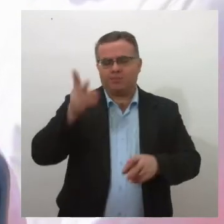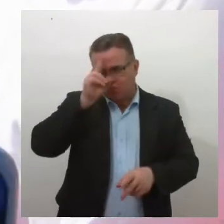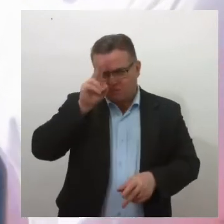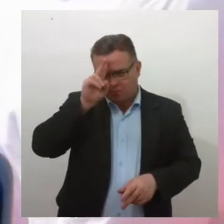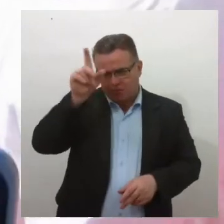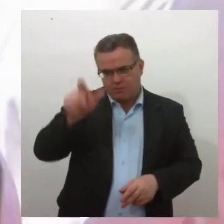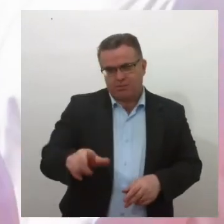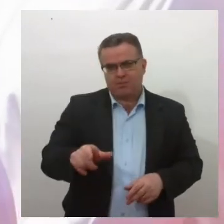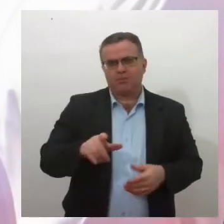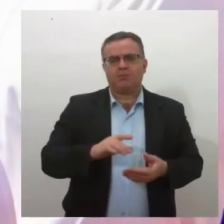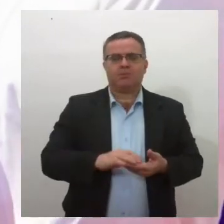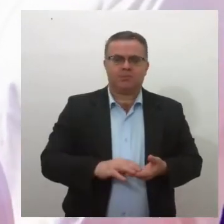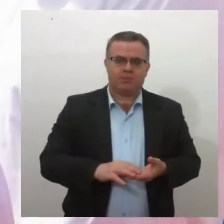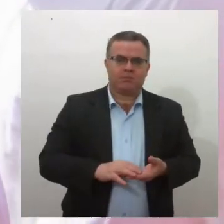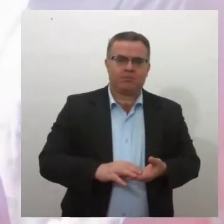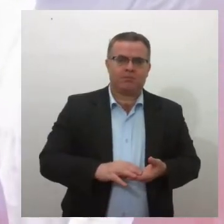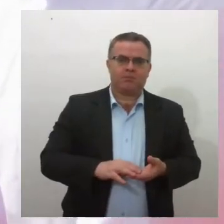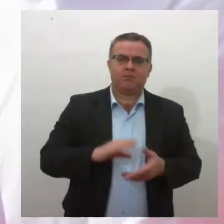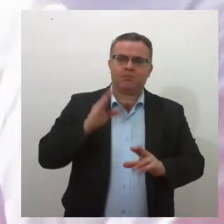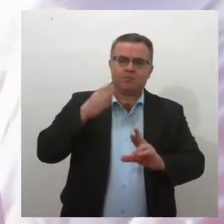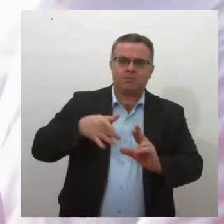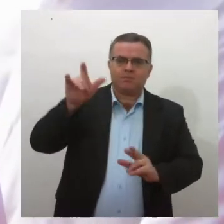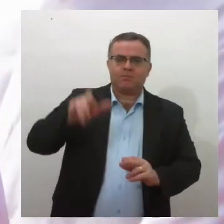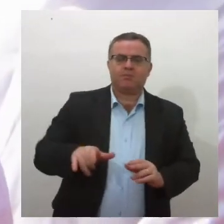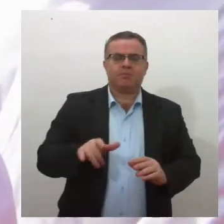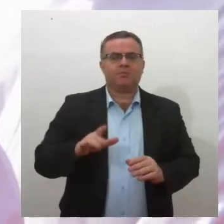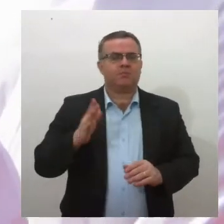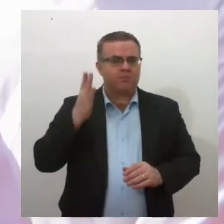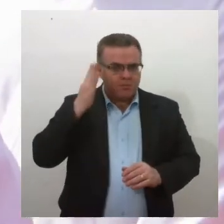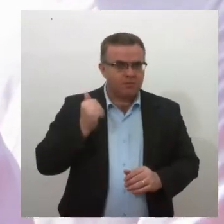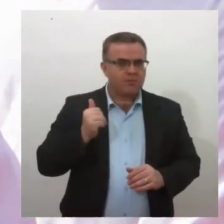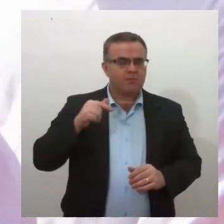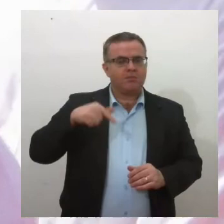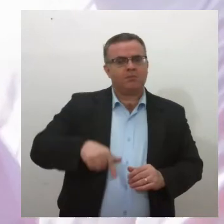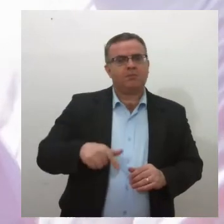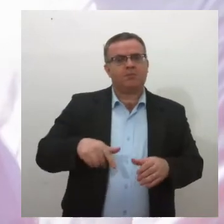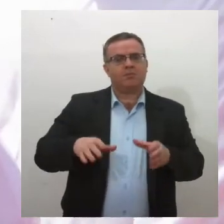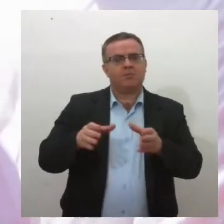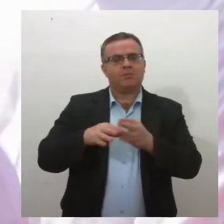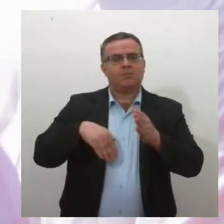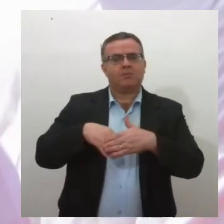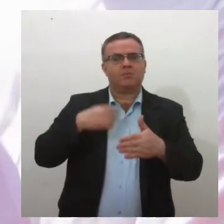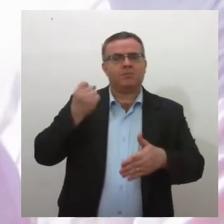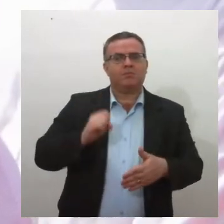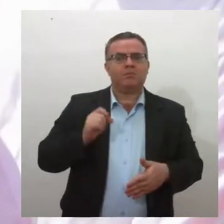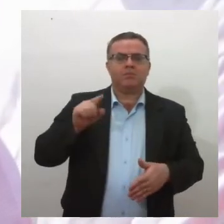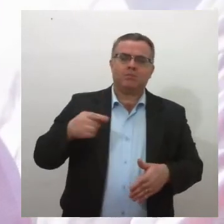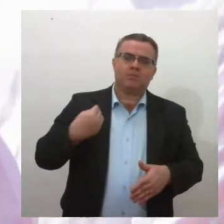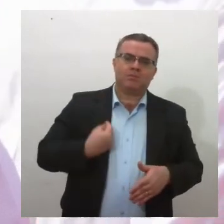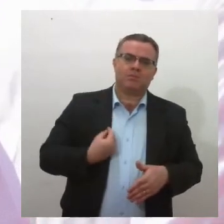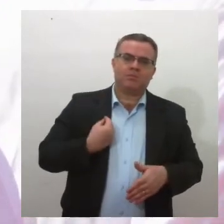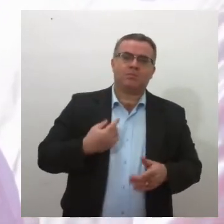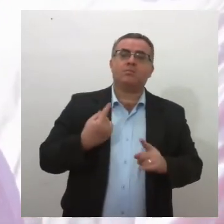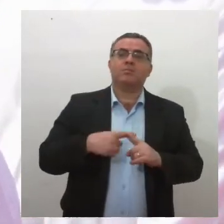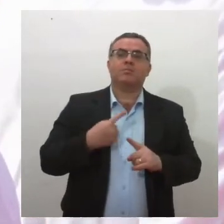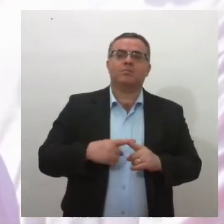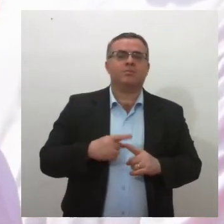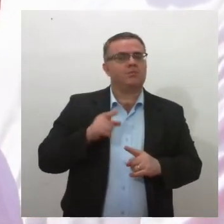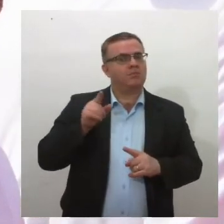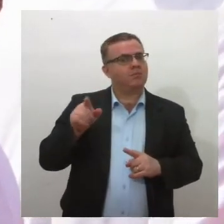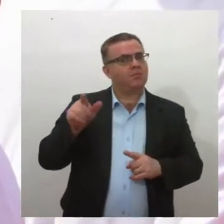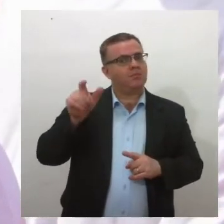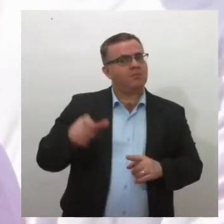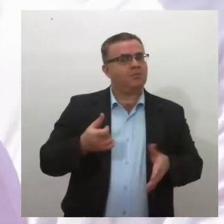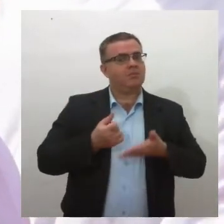quer que se perpetue, porque a gente sabe que o Sergipe está e é o que é hoje por causa de muito do esforço do que ele